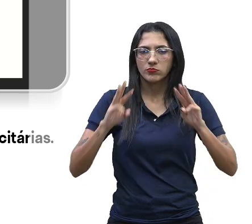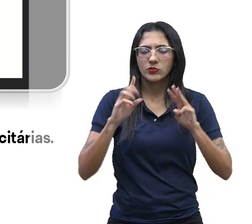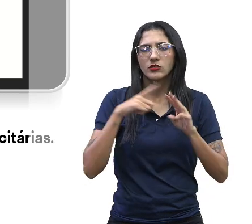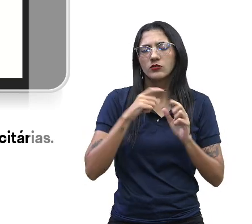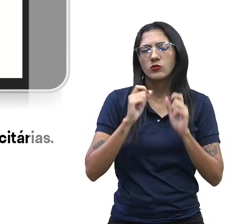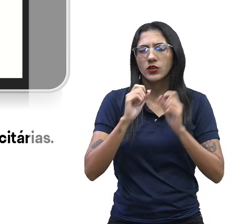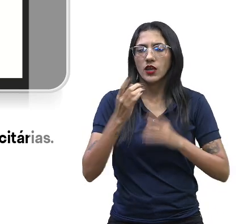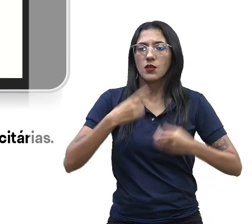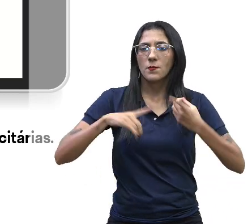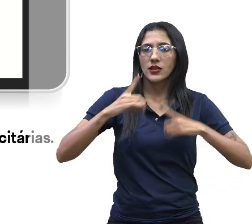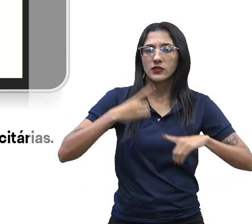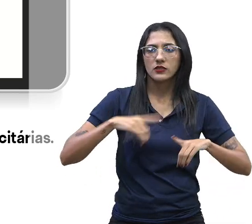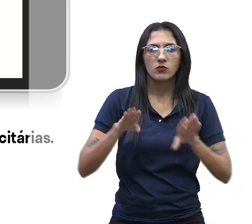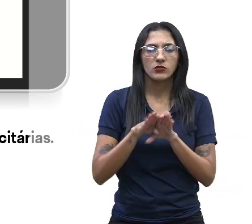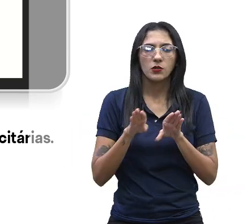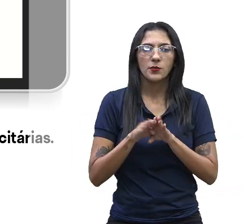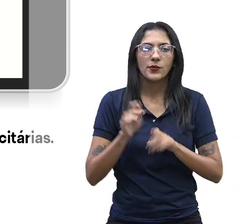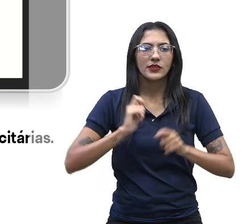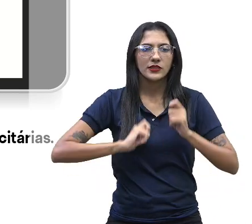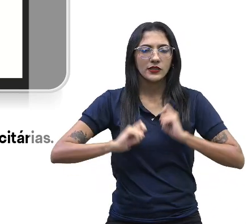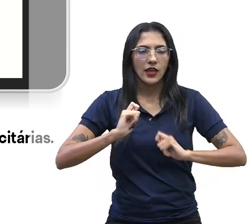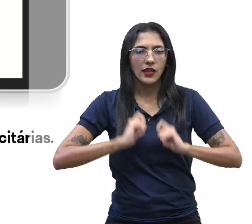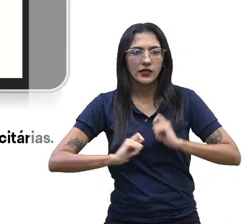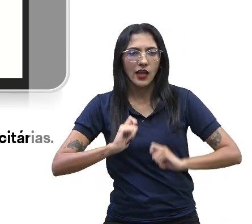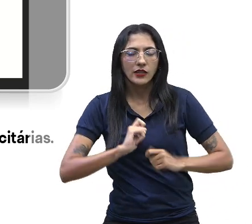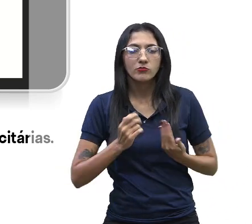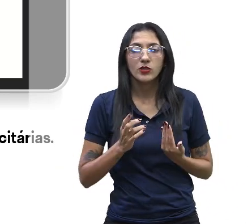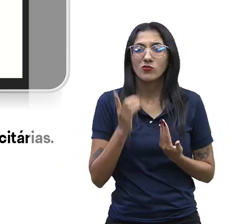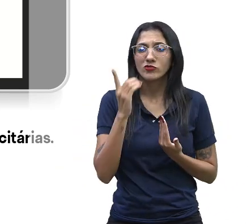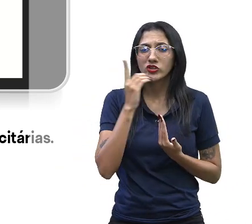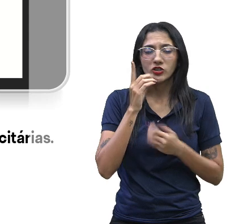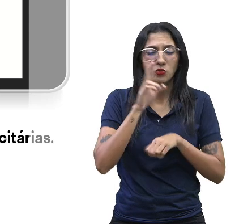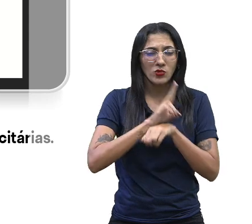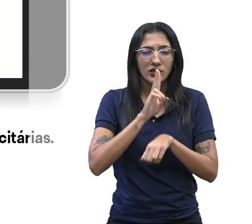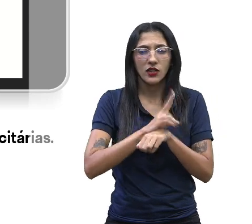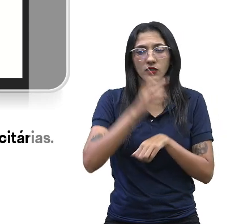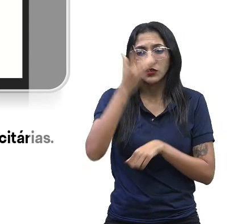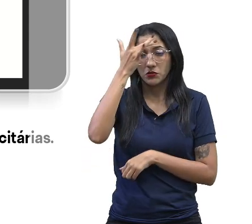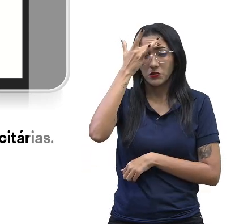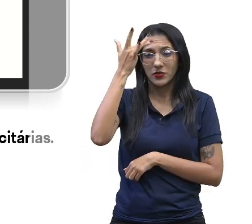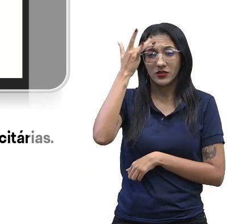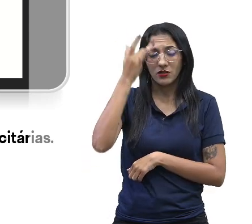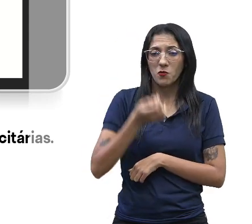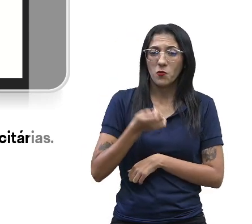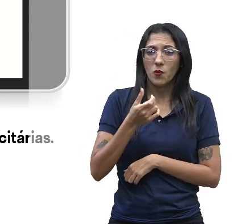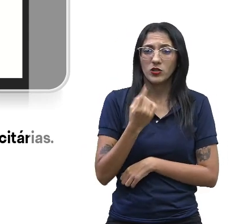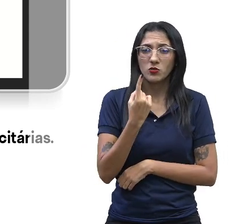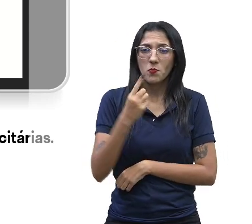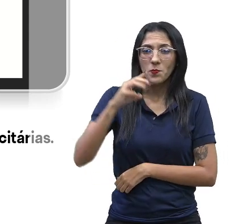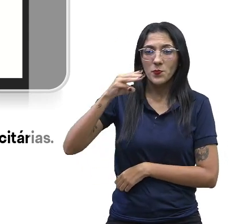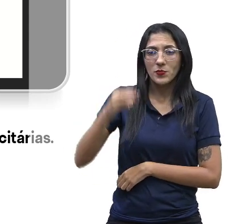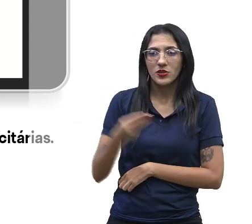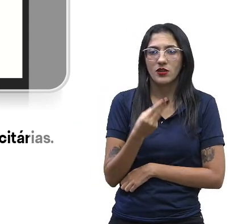Dia Mundial da Saúde Mental enfatiza a situação de quase 1 bilhão de pessoas